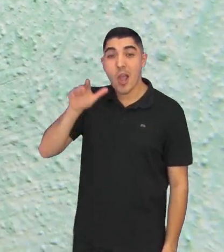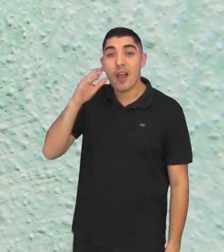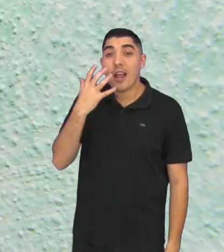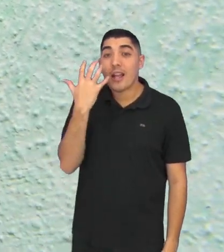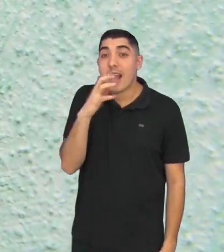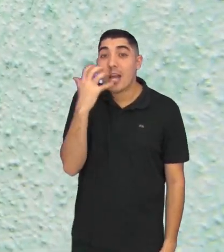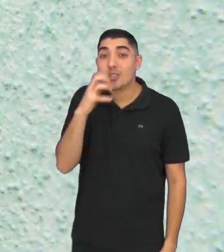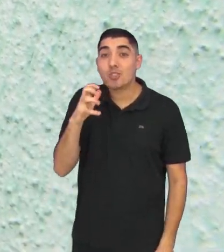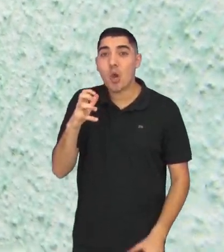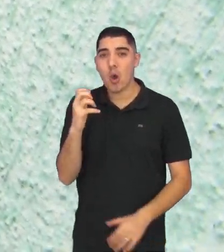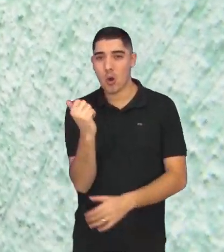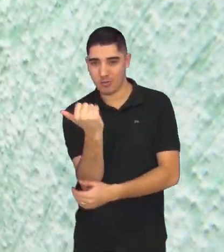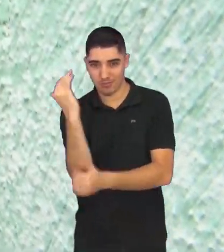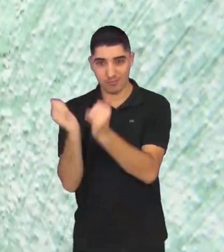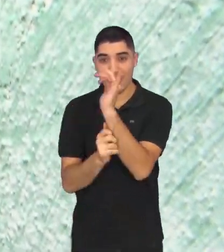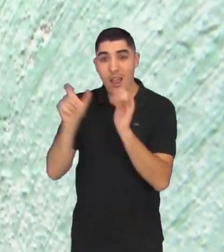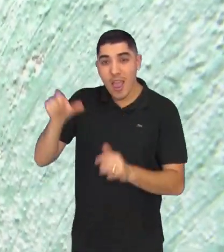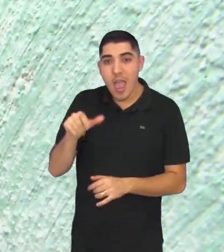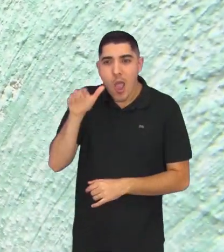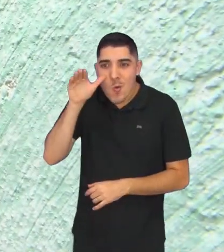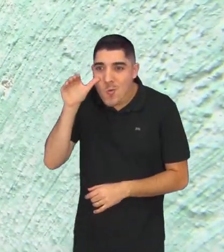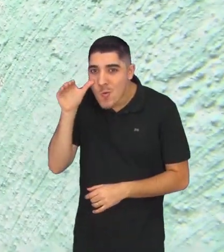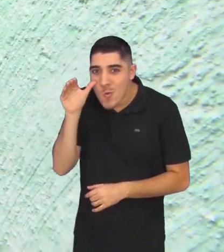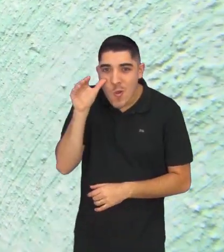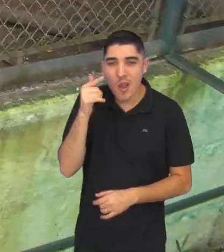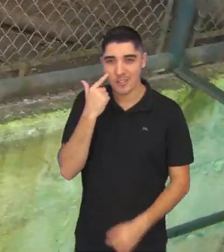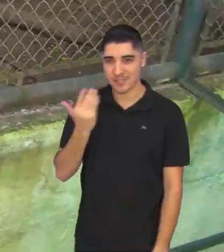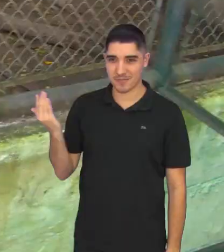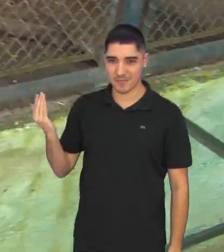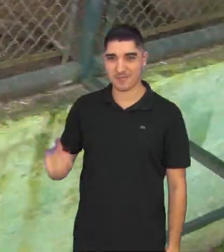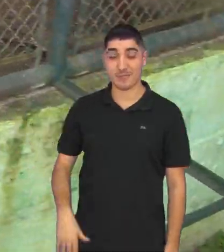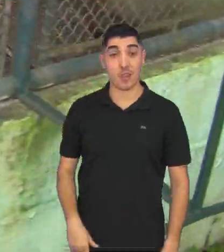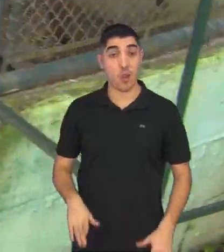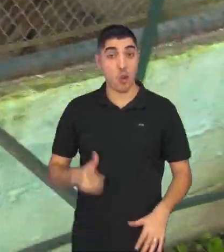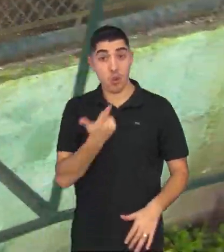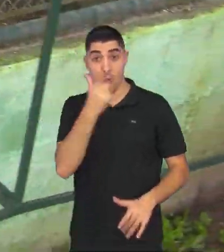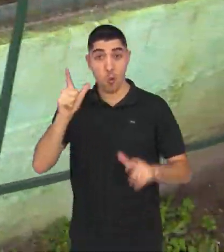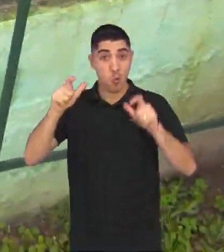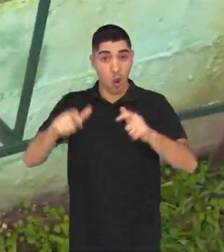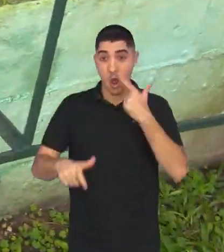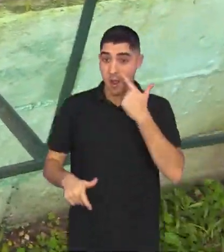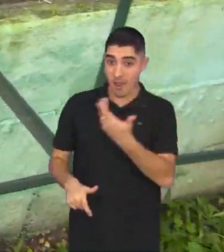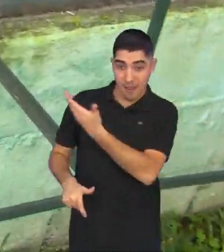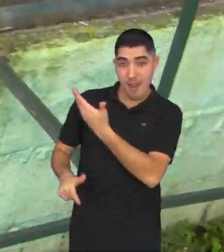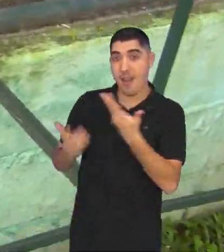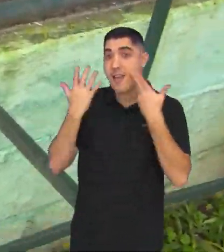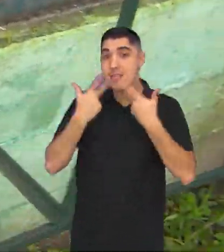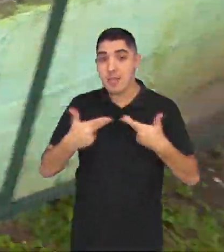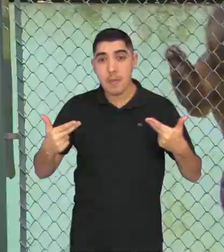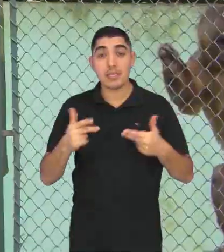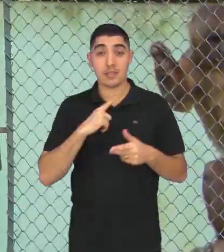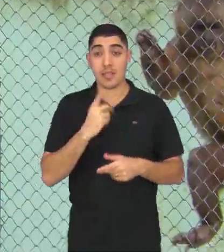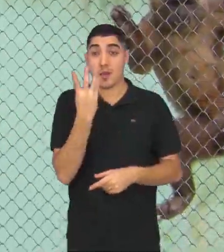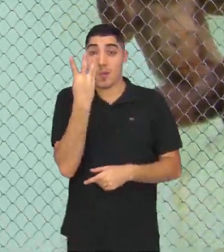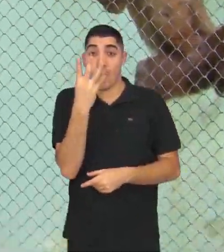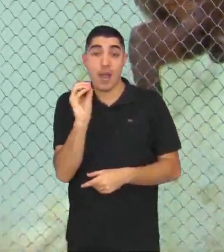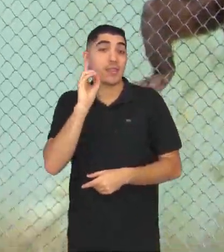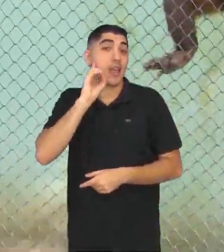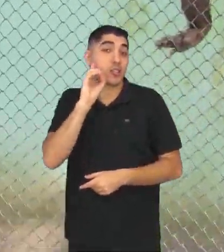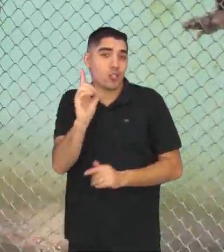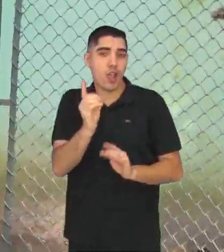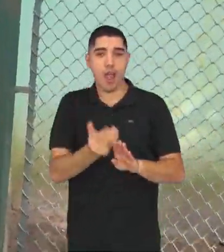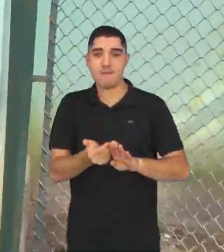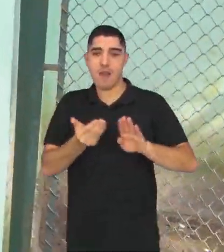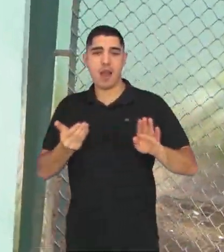Curioso, esse cachorro do mato se aproxima da câmera. Nesse local, os animais passam um período de quarentena